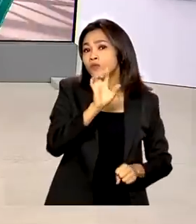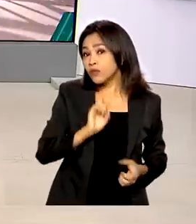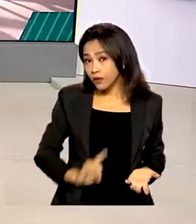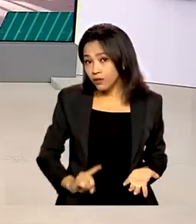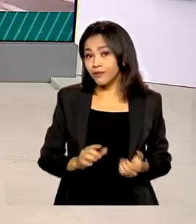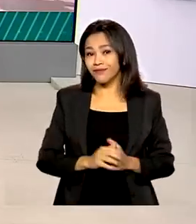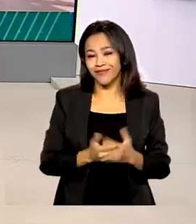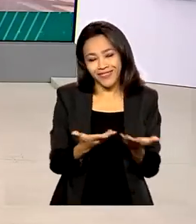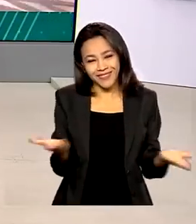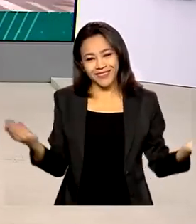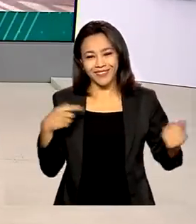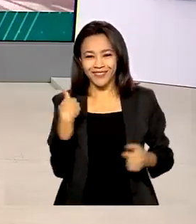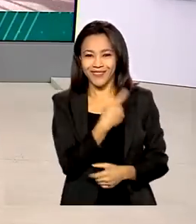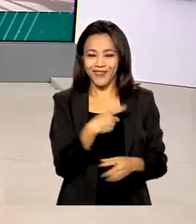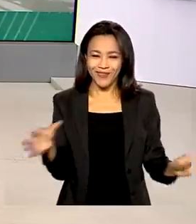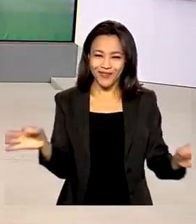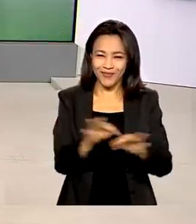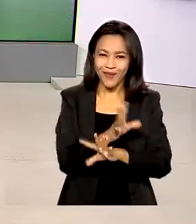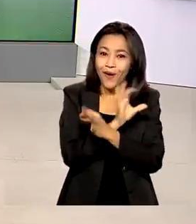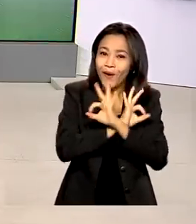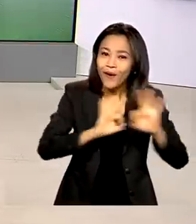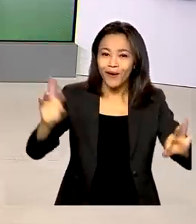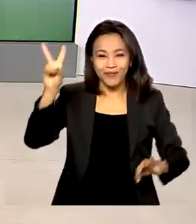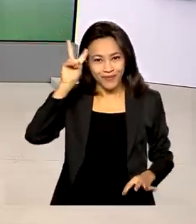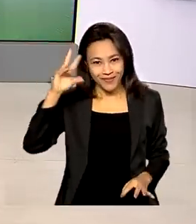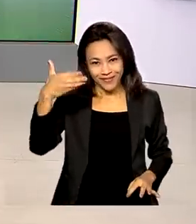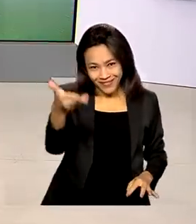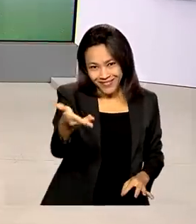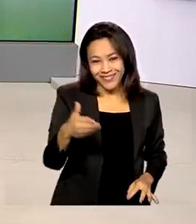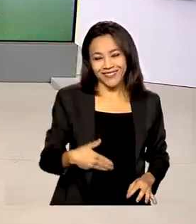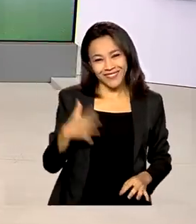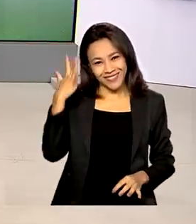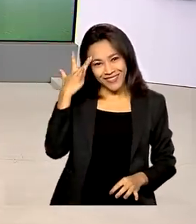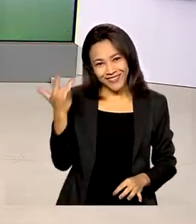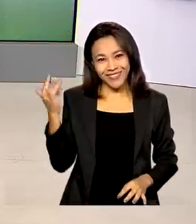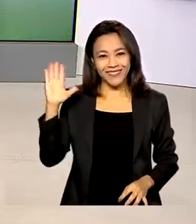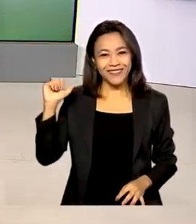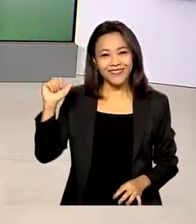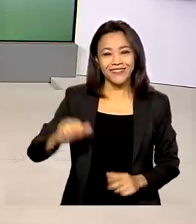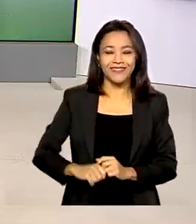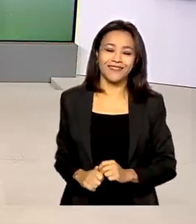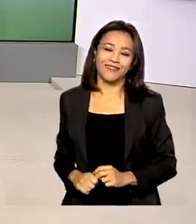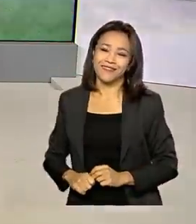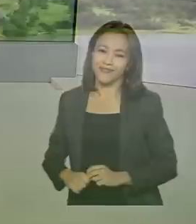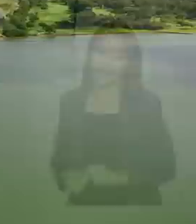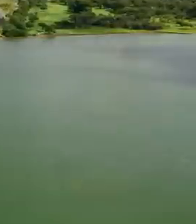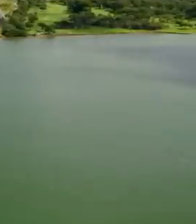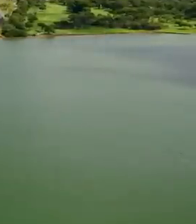É isso, a gente fica por aqui. Uma ótima segunda-feira para você e até amanhã. Tchau!